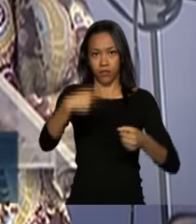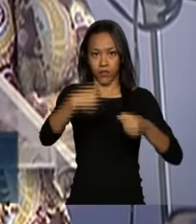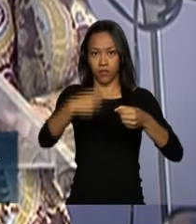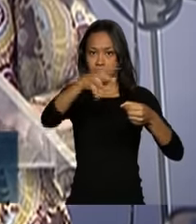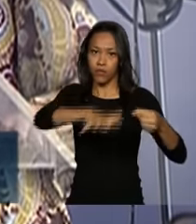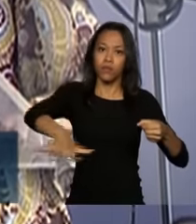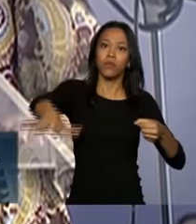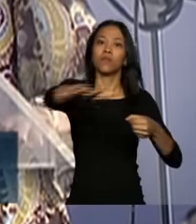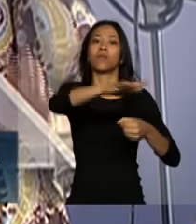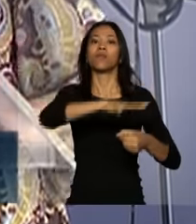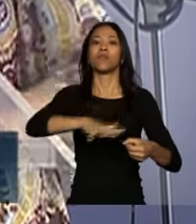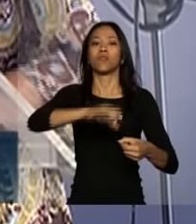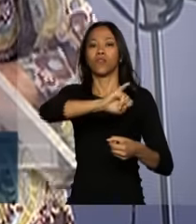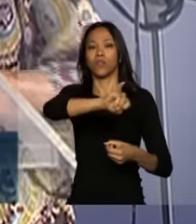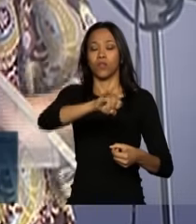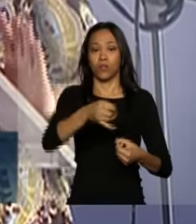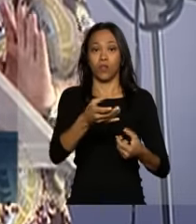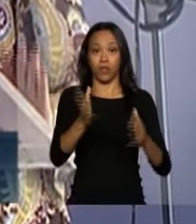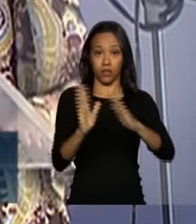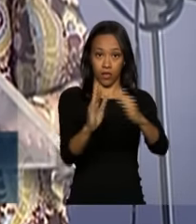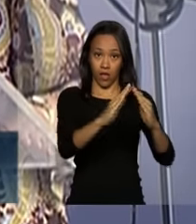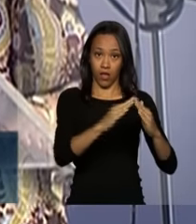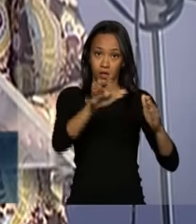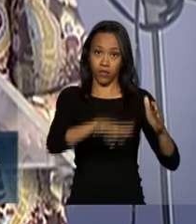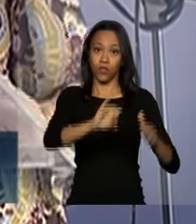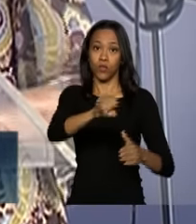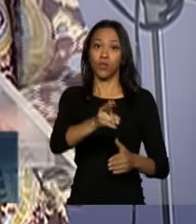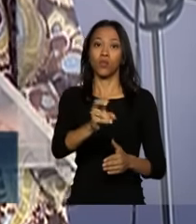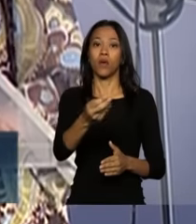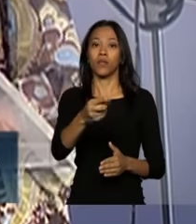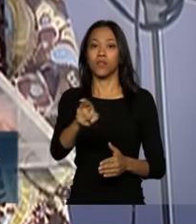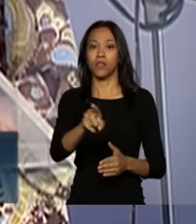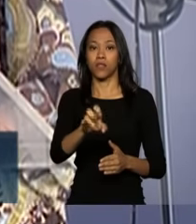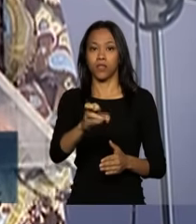Um grande abraço para começar essa conversa.